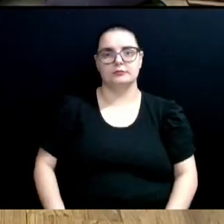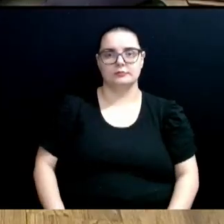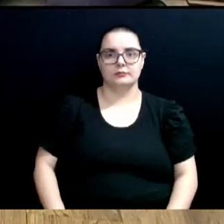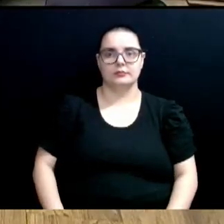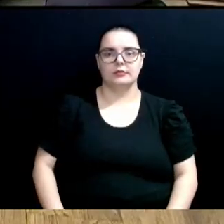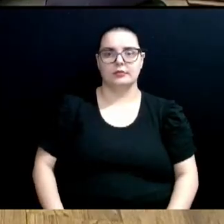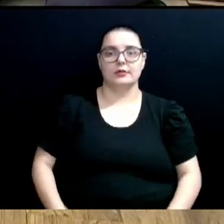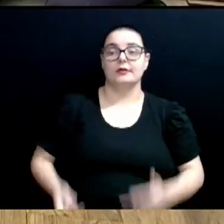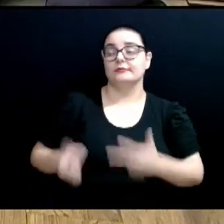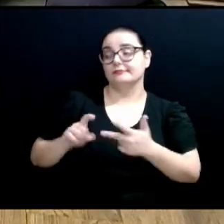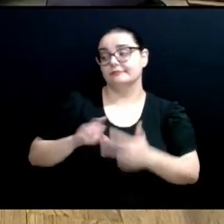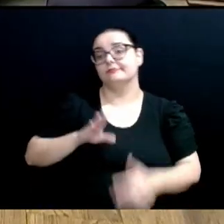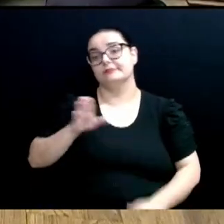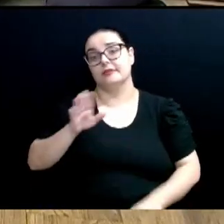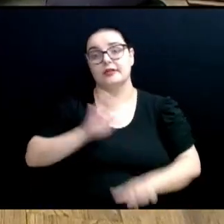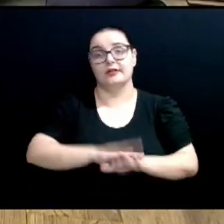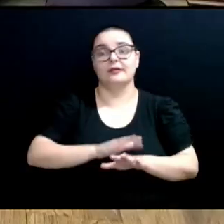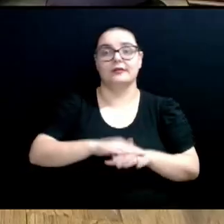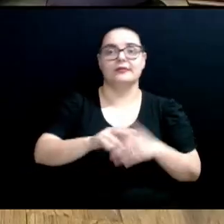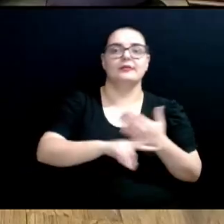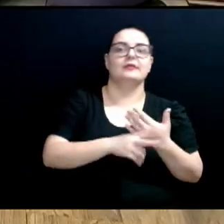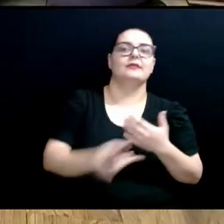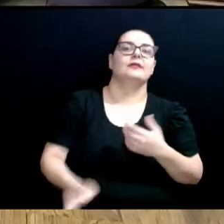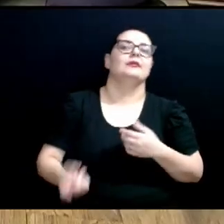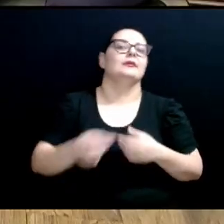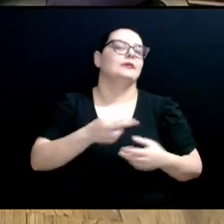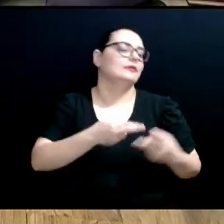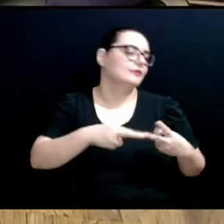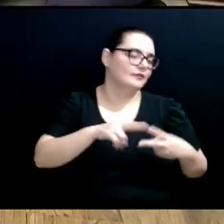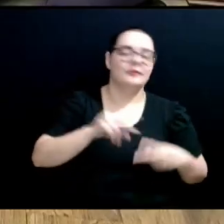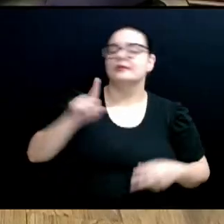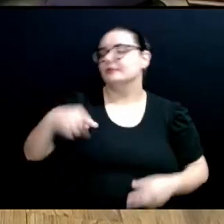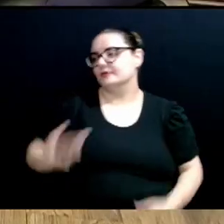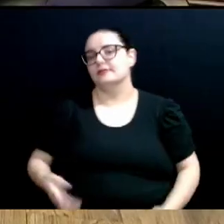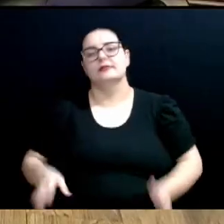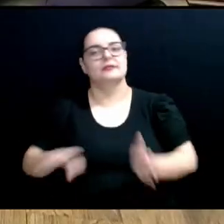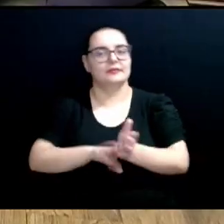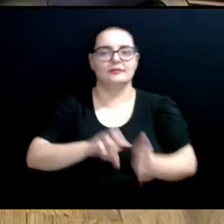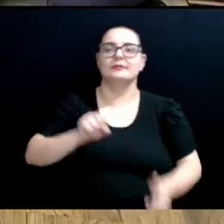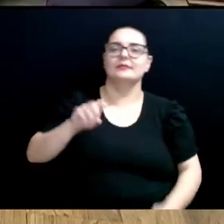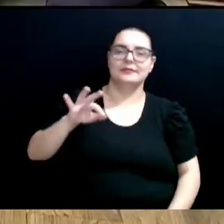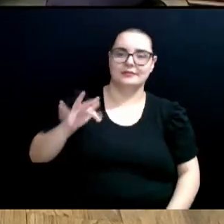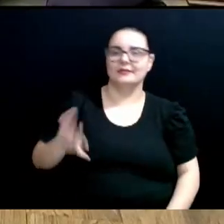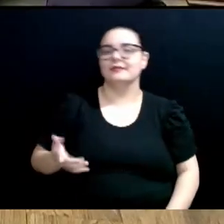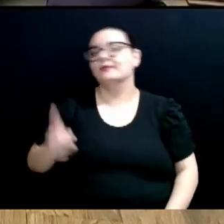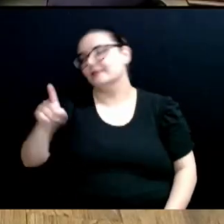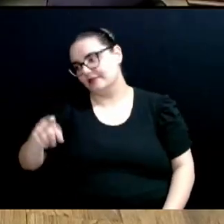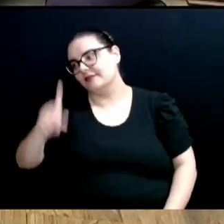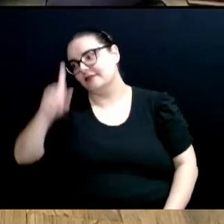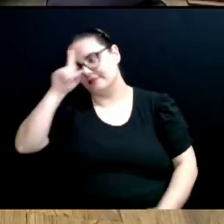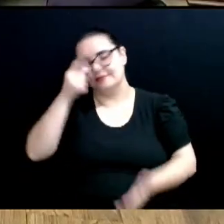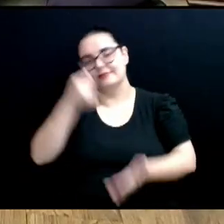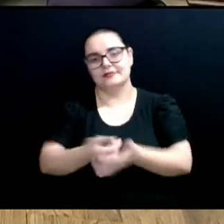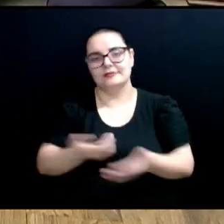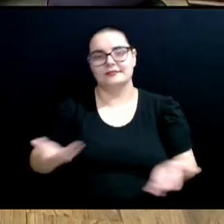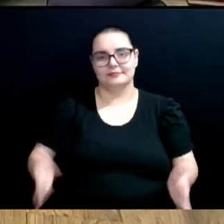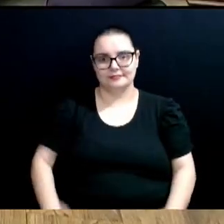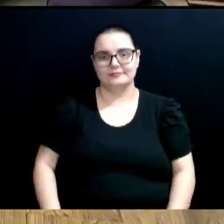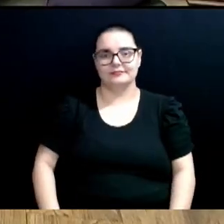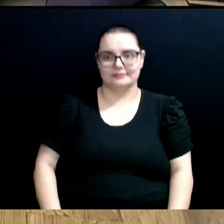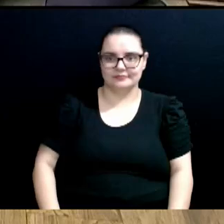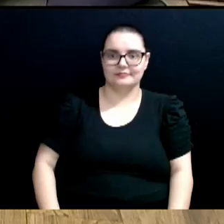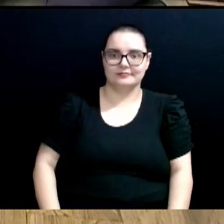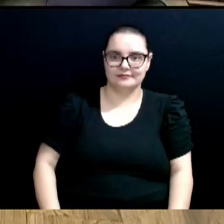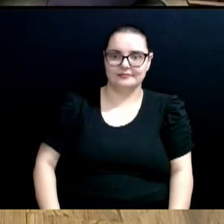vai reagir, vai recorrer, vai chegar lá no STF. No STF que vai ter que dar a última palavra. Eu acho que, se me permite, eu acho que